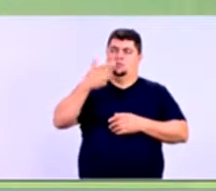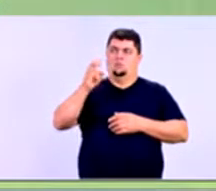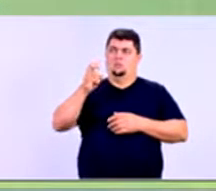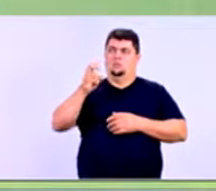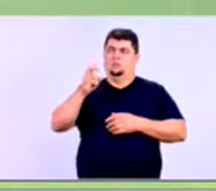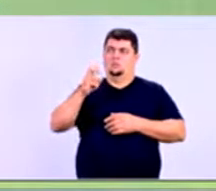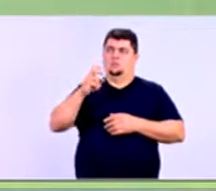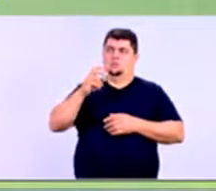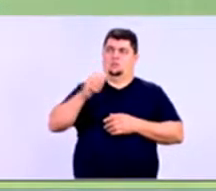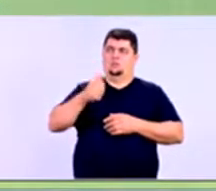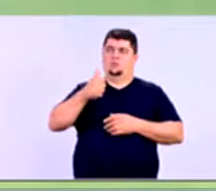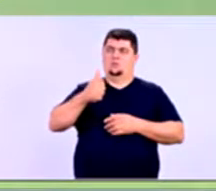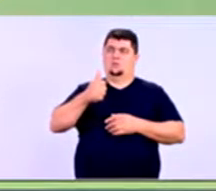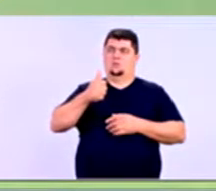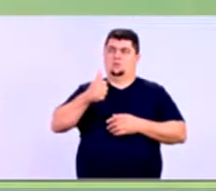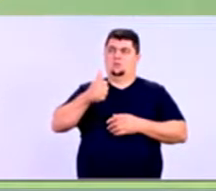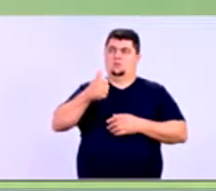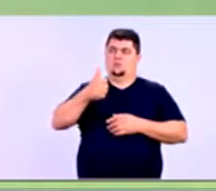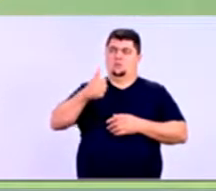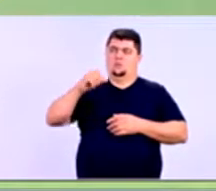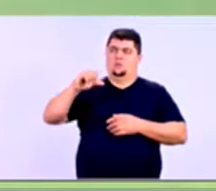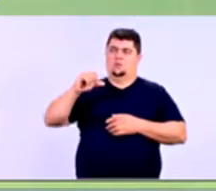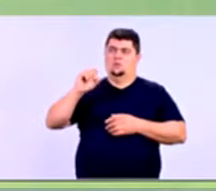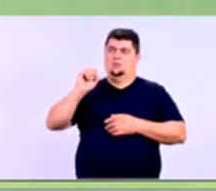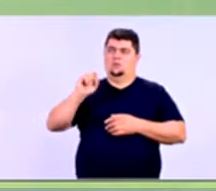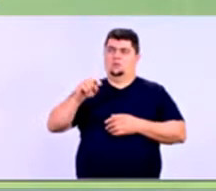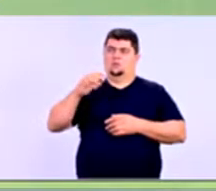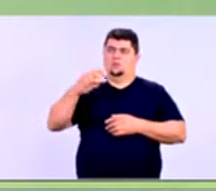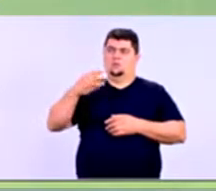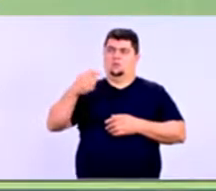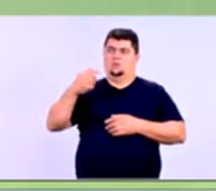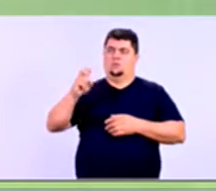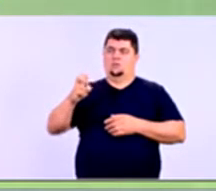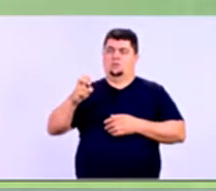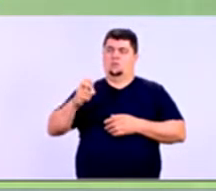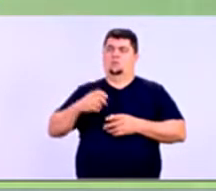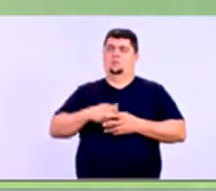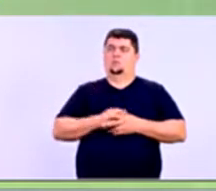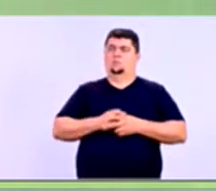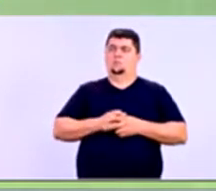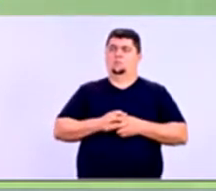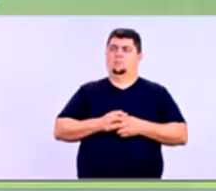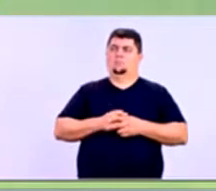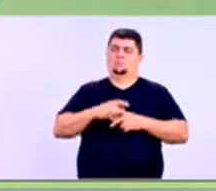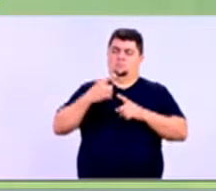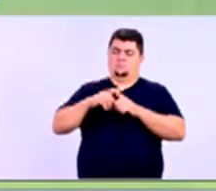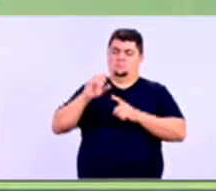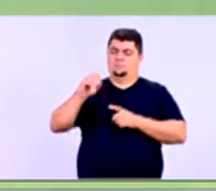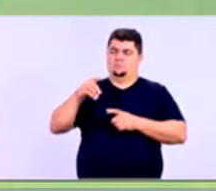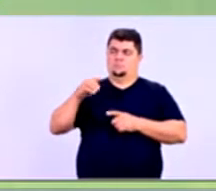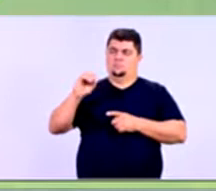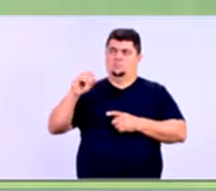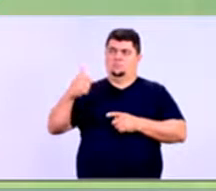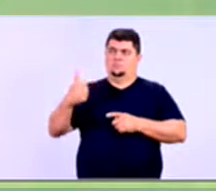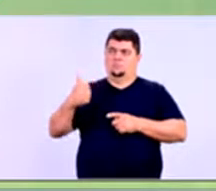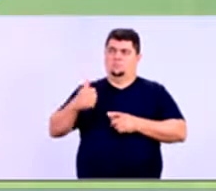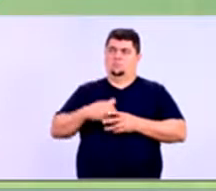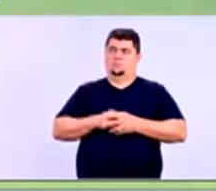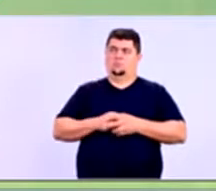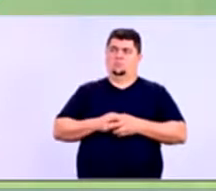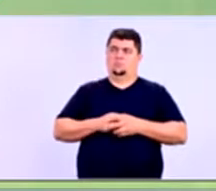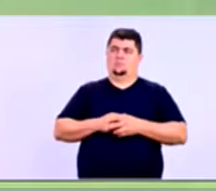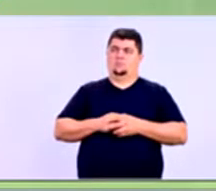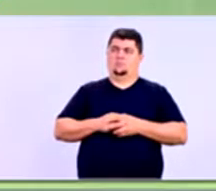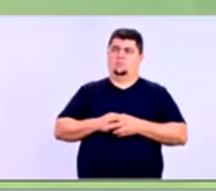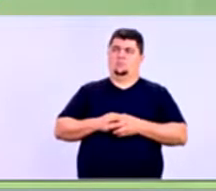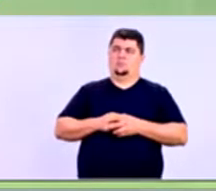dar 119 mil. Faça uma correção. Multiplicado por 1, vai dar